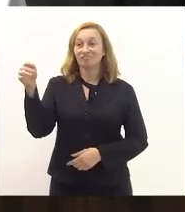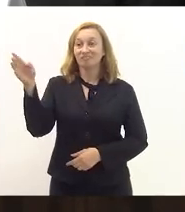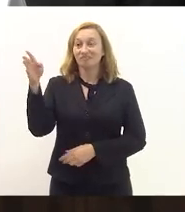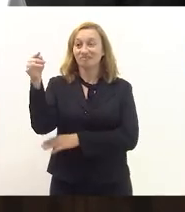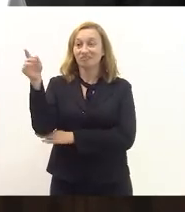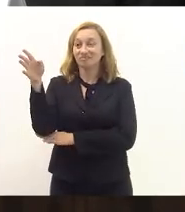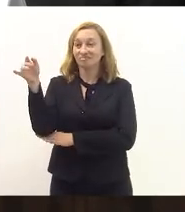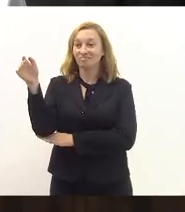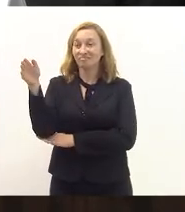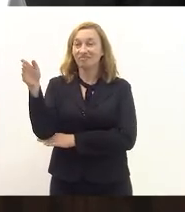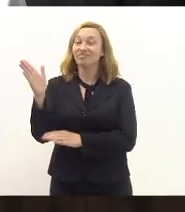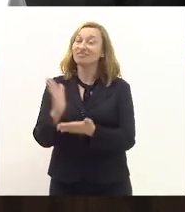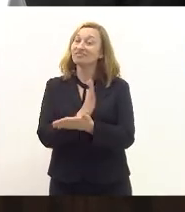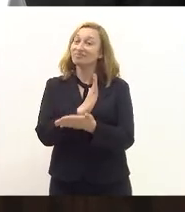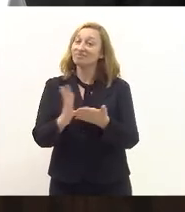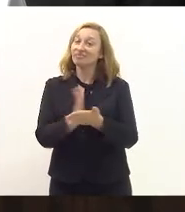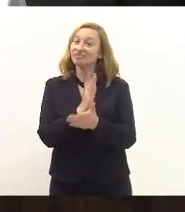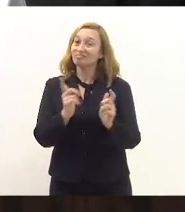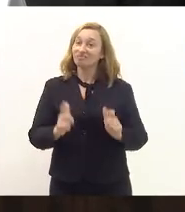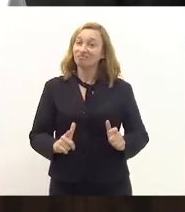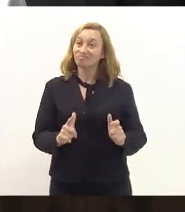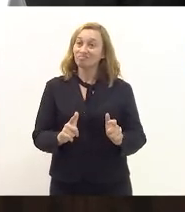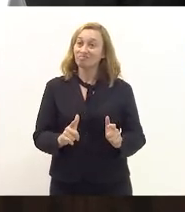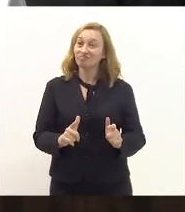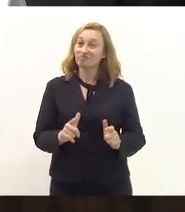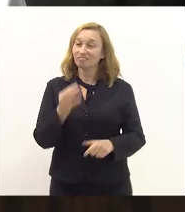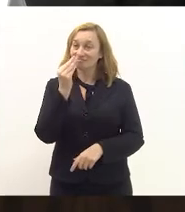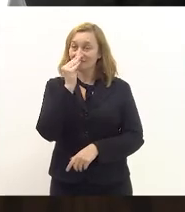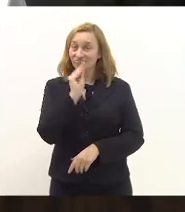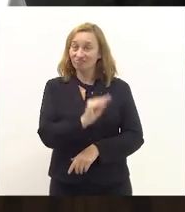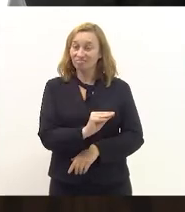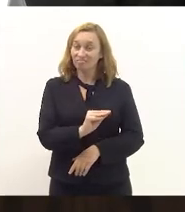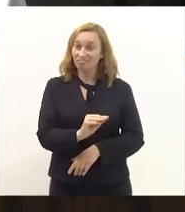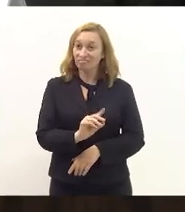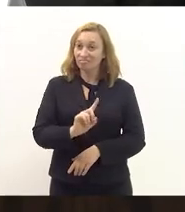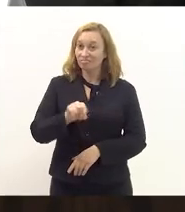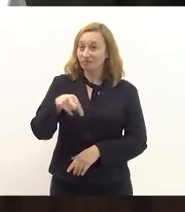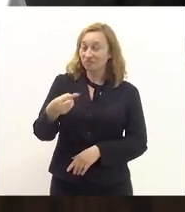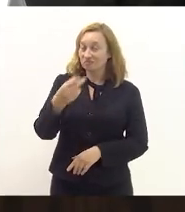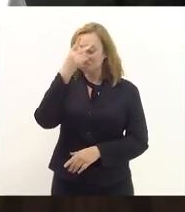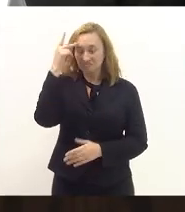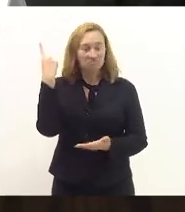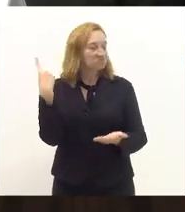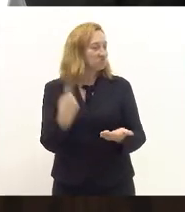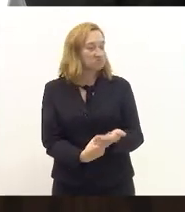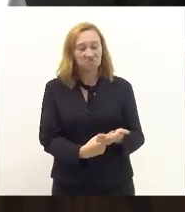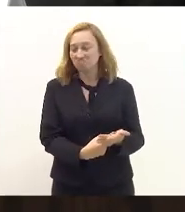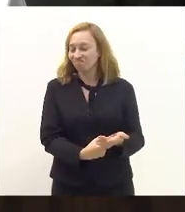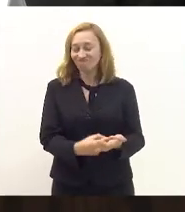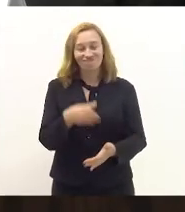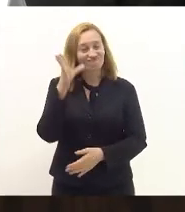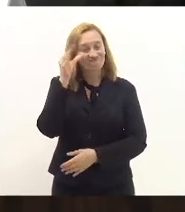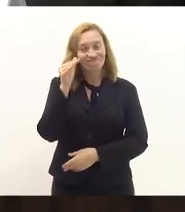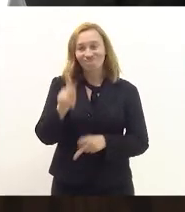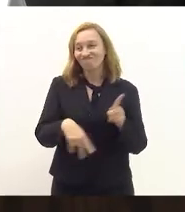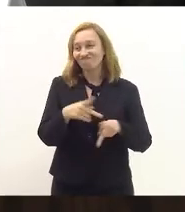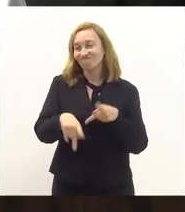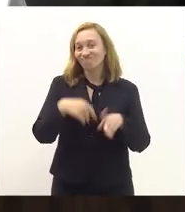pavilhão que, às vezes, hoje são usurpados por aqueles que não têm compromisso com o interesse do povo